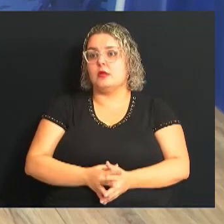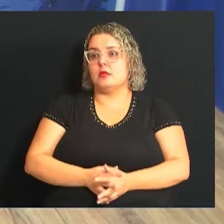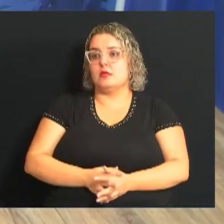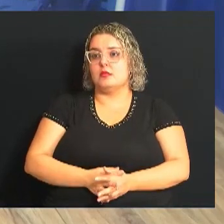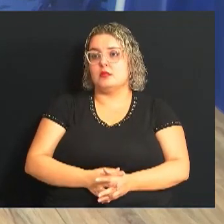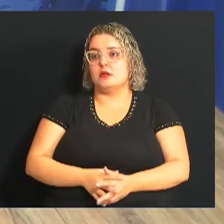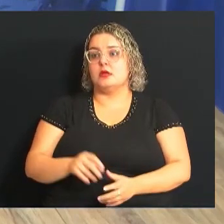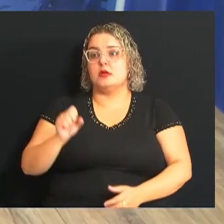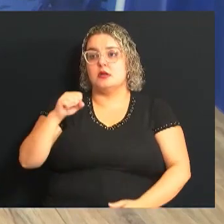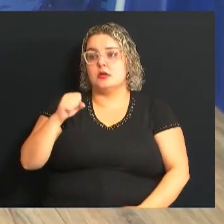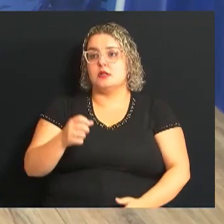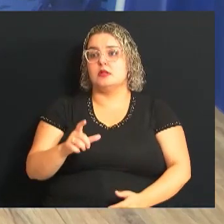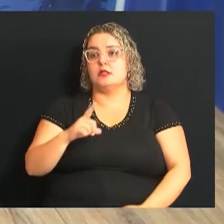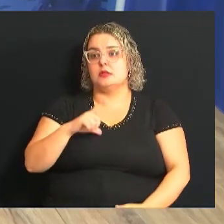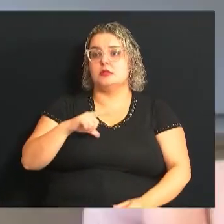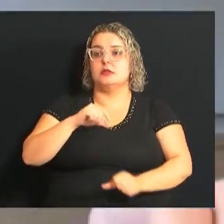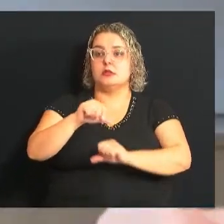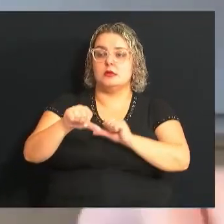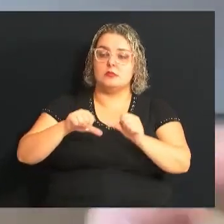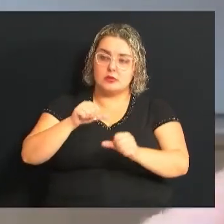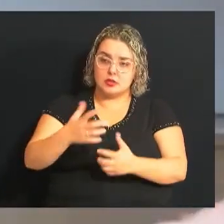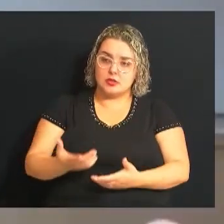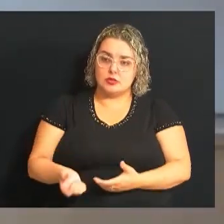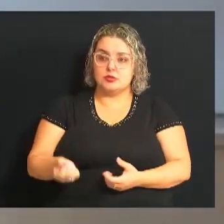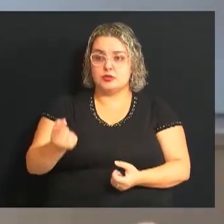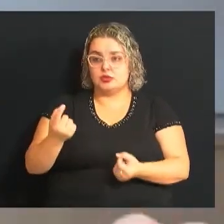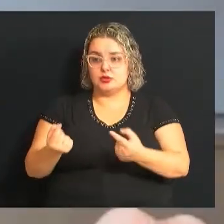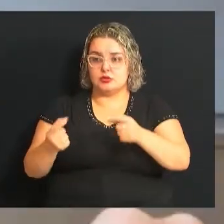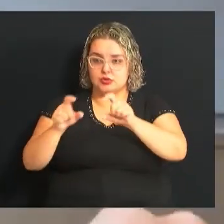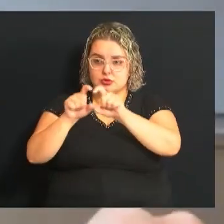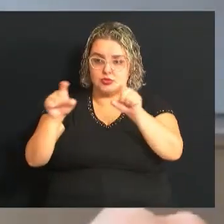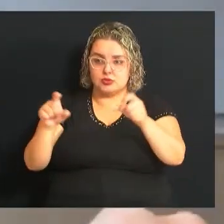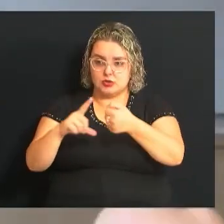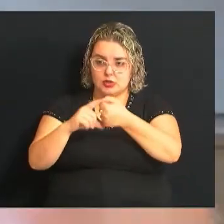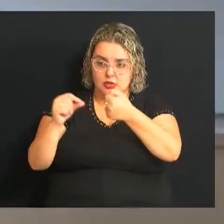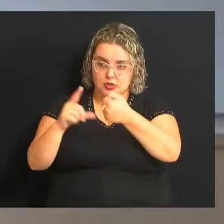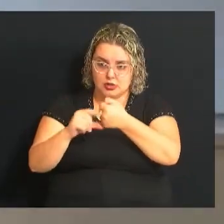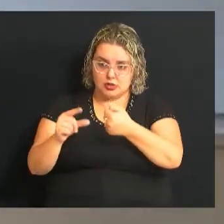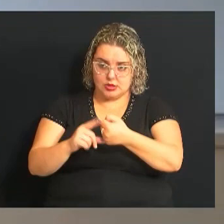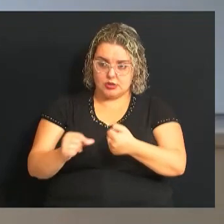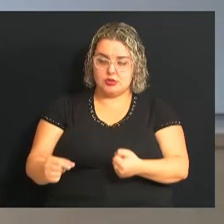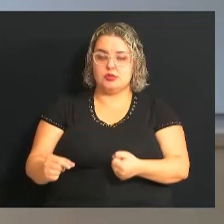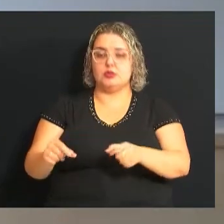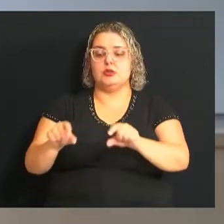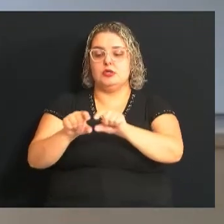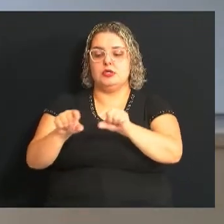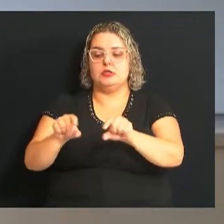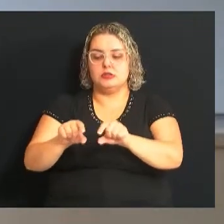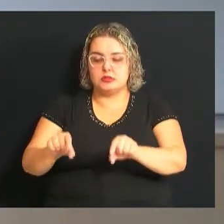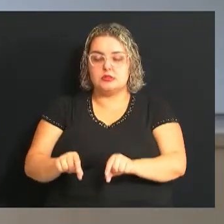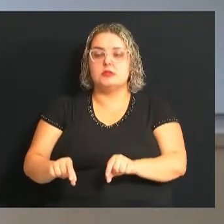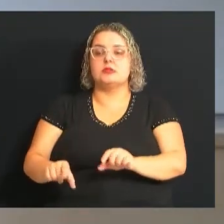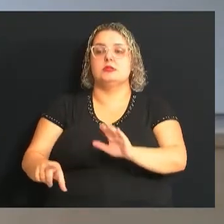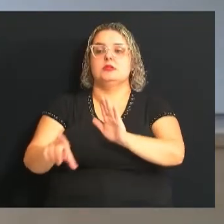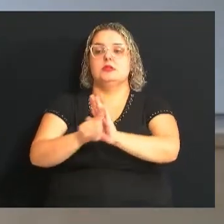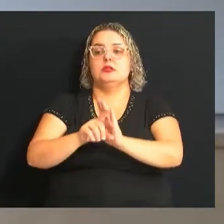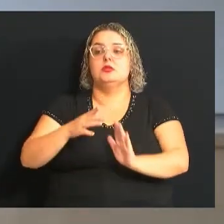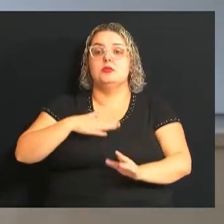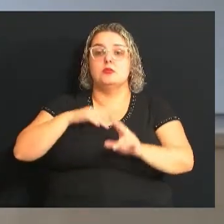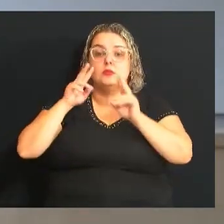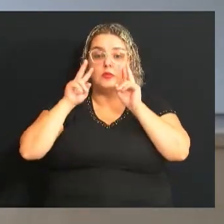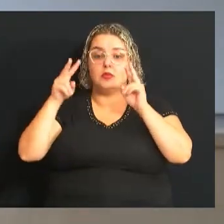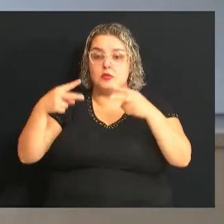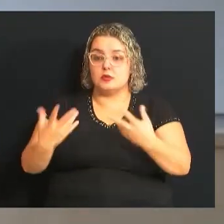Sim. Houve uma alteração de alguns incisos, de alguns artigos e incisos da lei, e, do meu ponto de vista, o